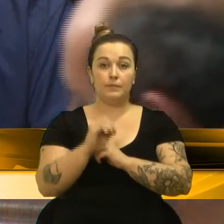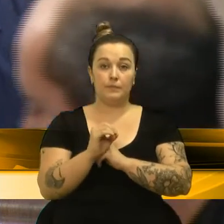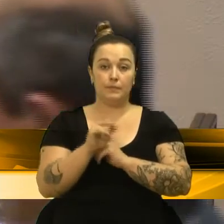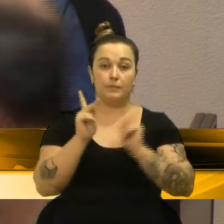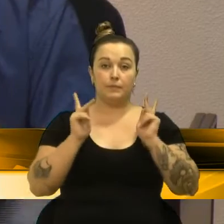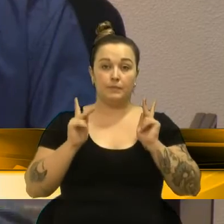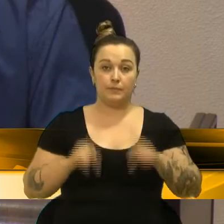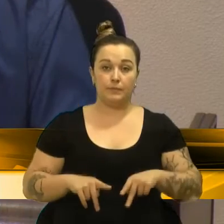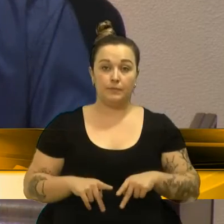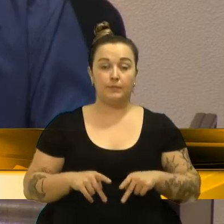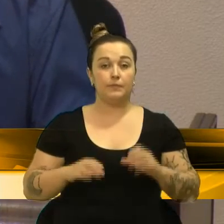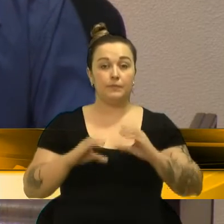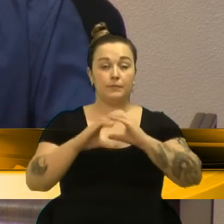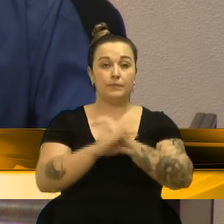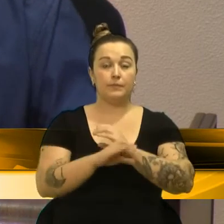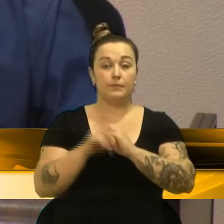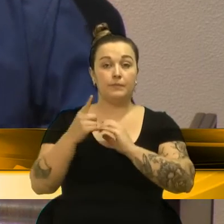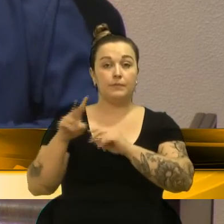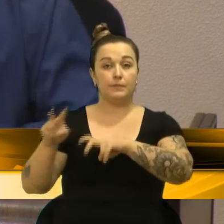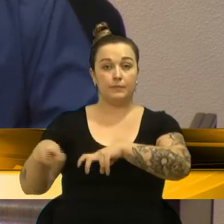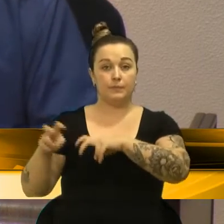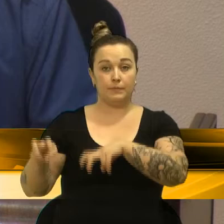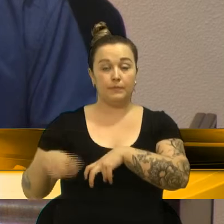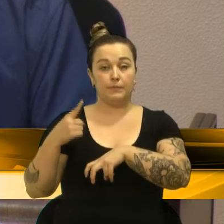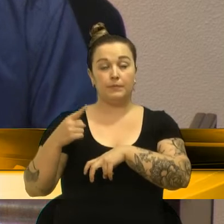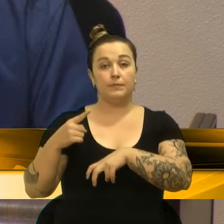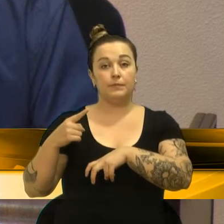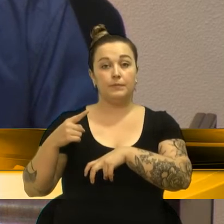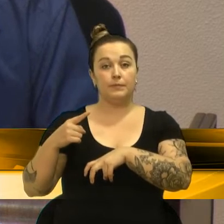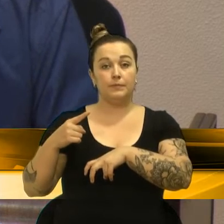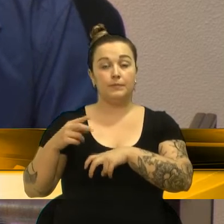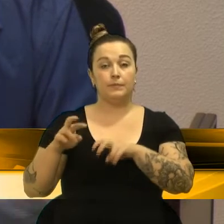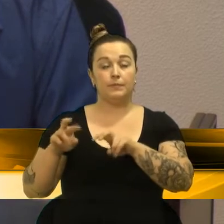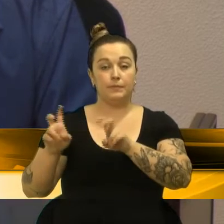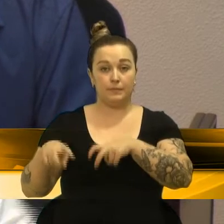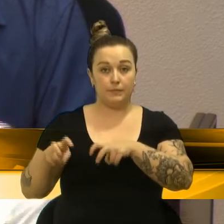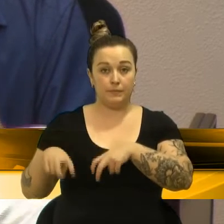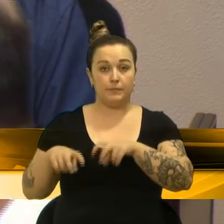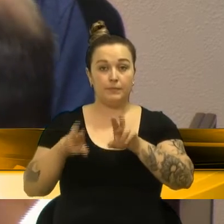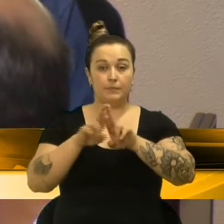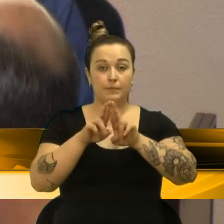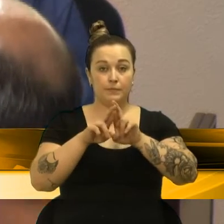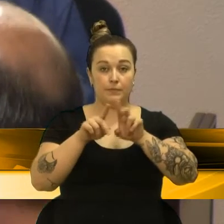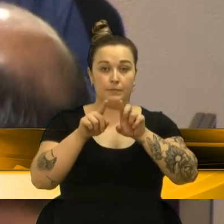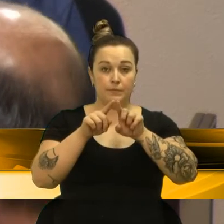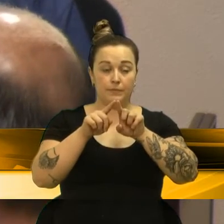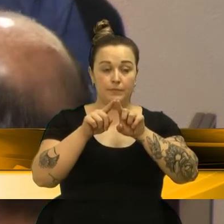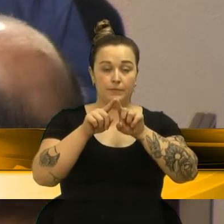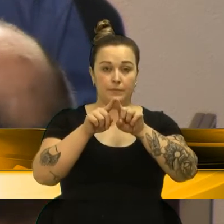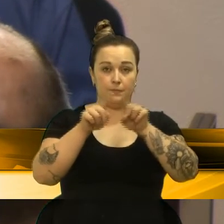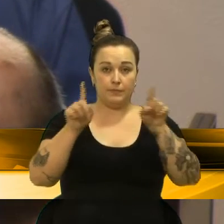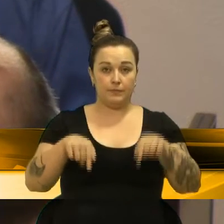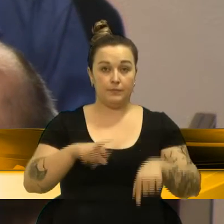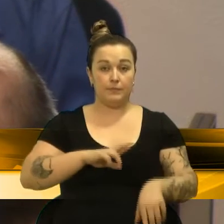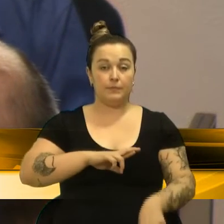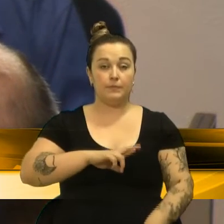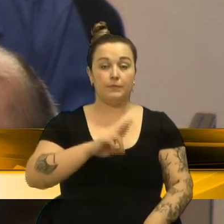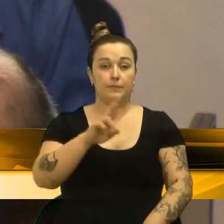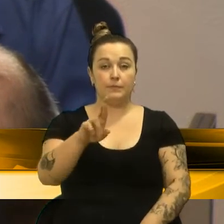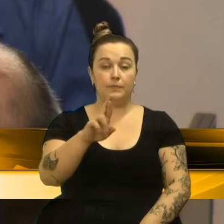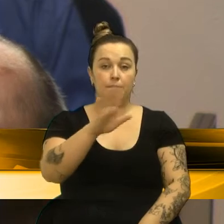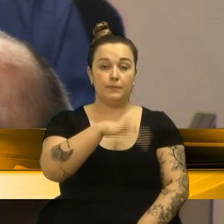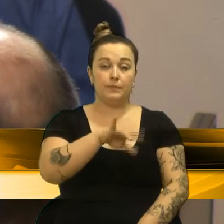sindicatos trabalhadores rurais. C. Um representante dos servidores municipais, Sindserv. D. Um representante de sindicatos de trabalhadores